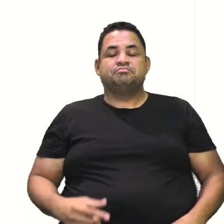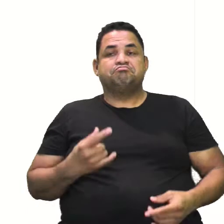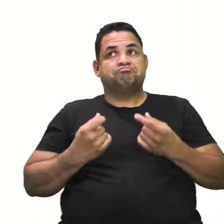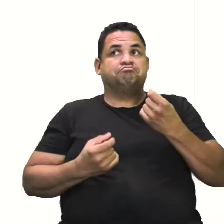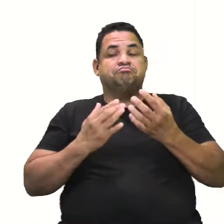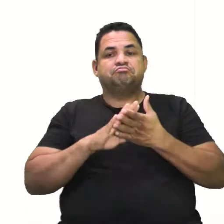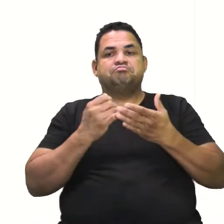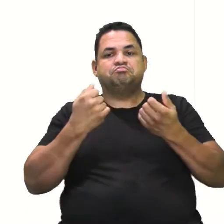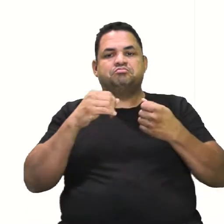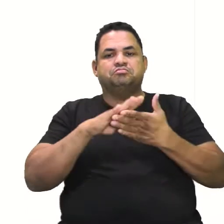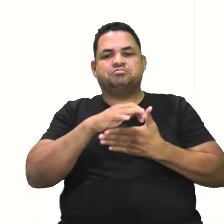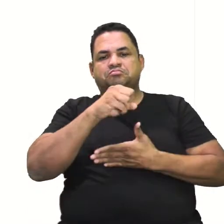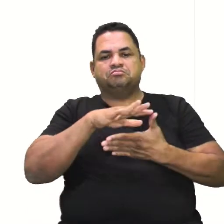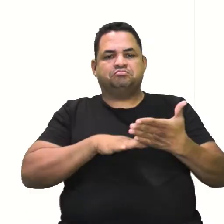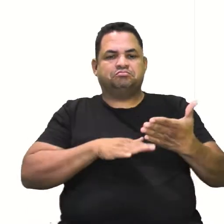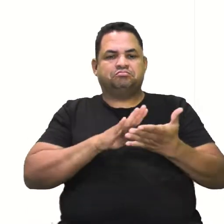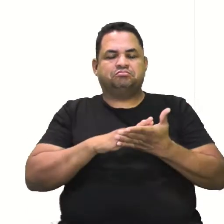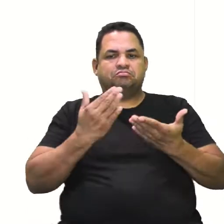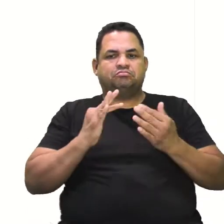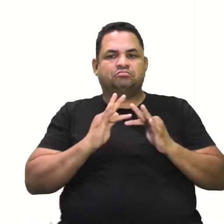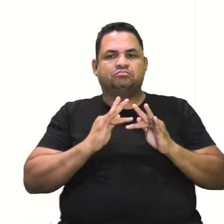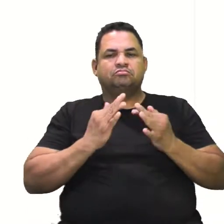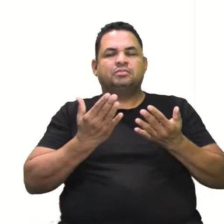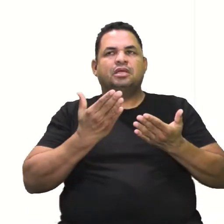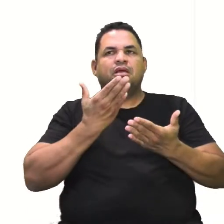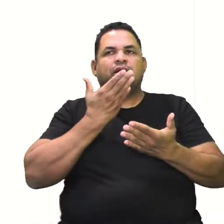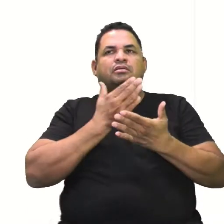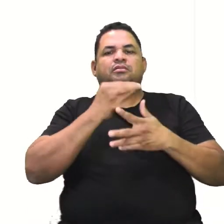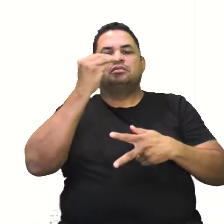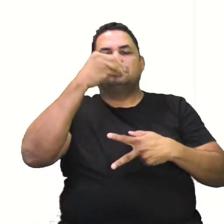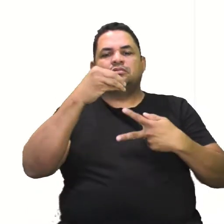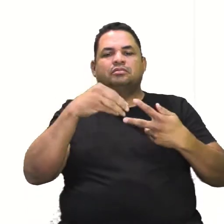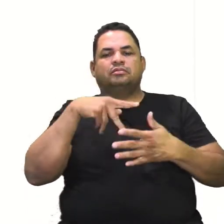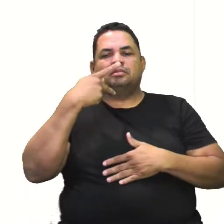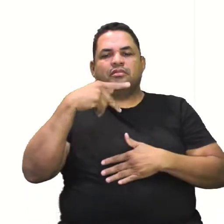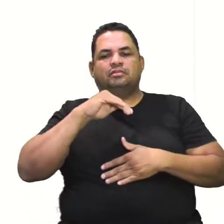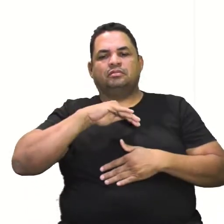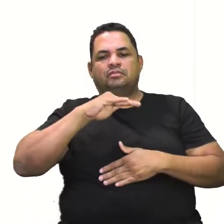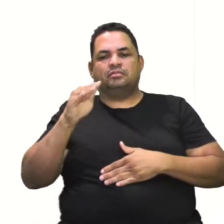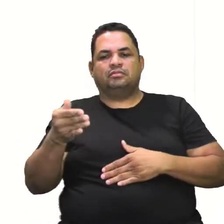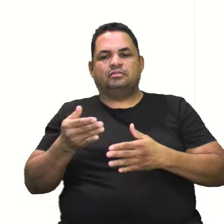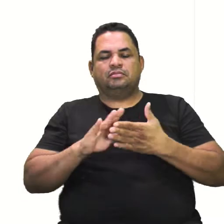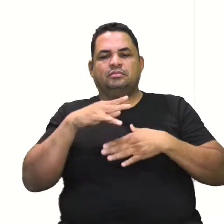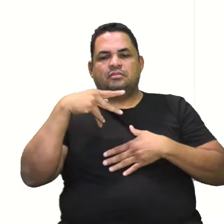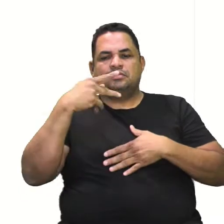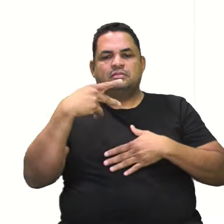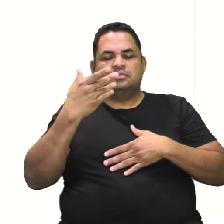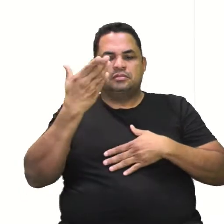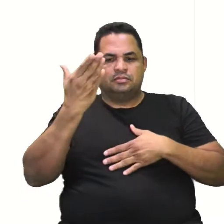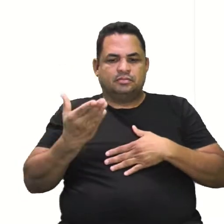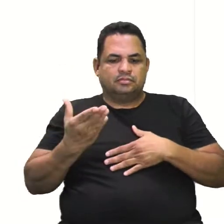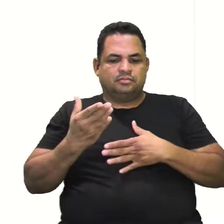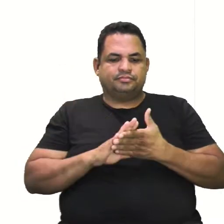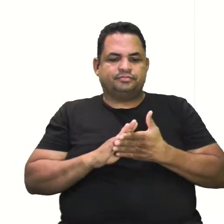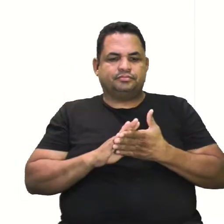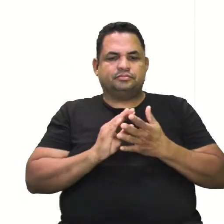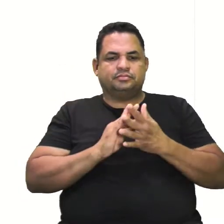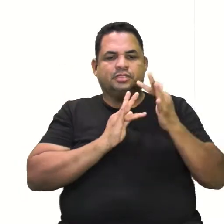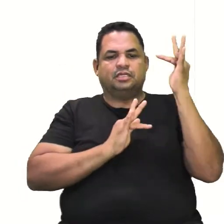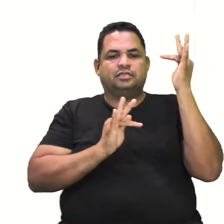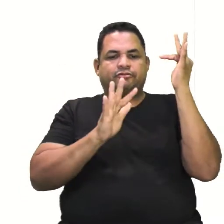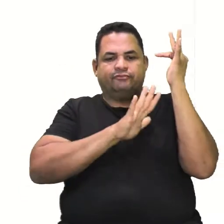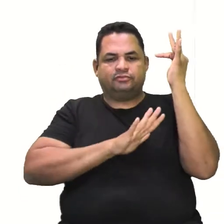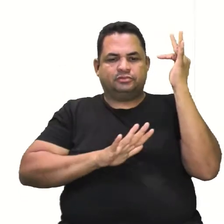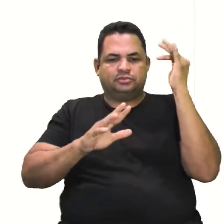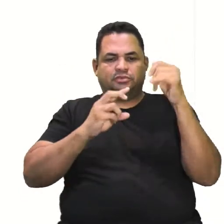alguns podem falar assim, mas na atividade, na última do Enem, estava falando da parábola, mas lá ele citou a parábola, aquela parábola lá da função